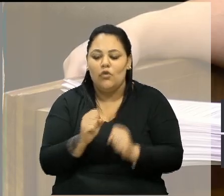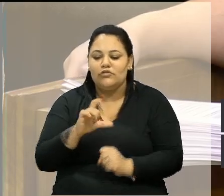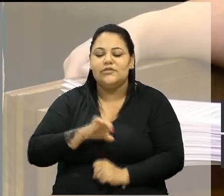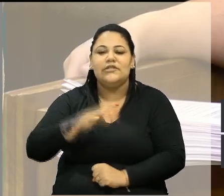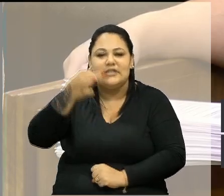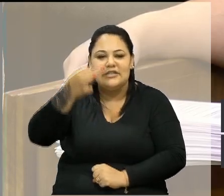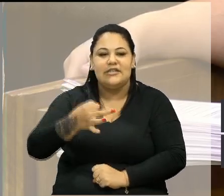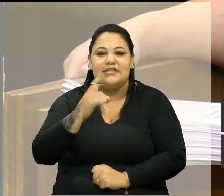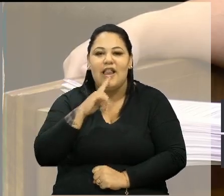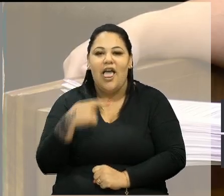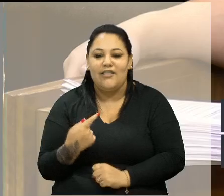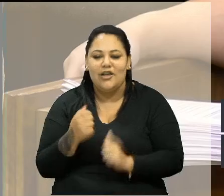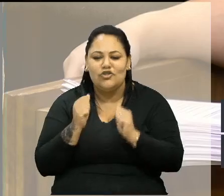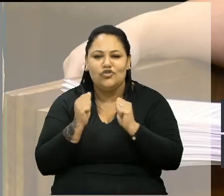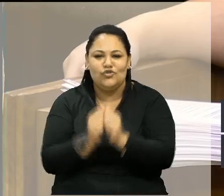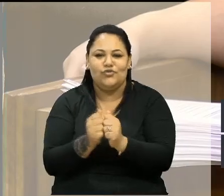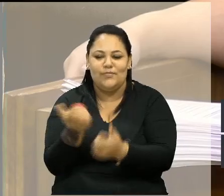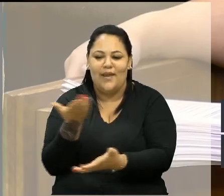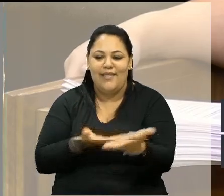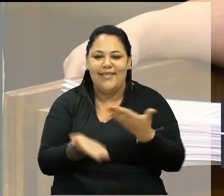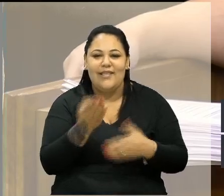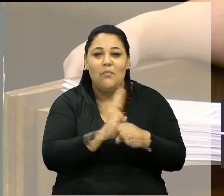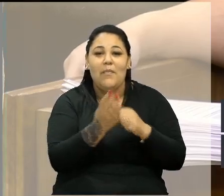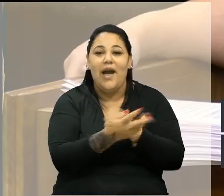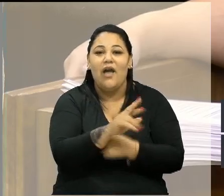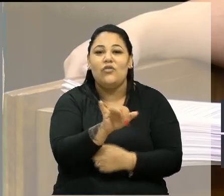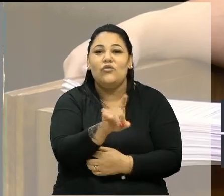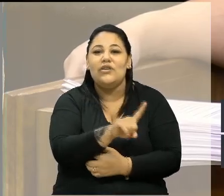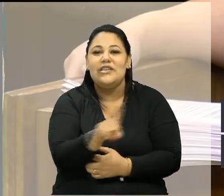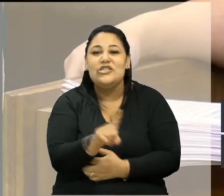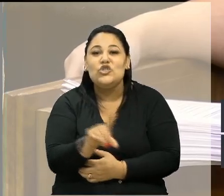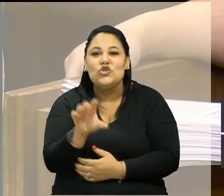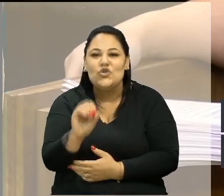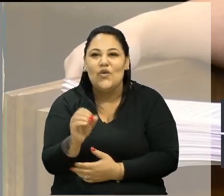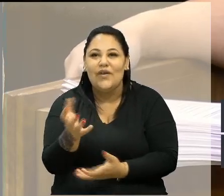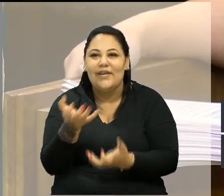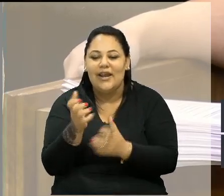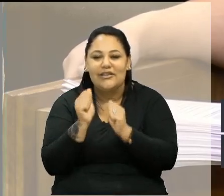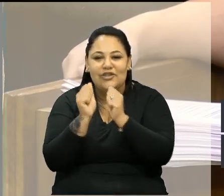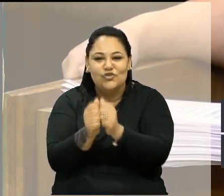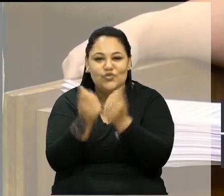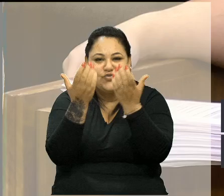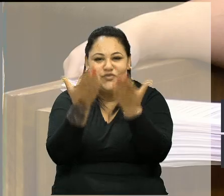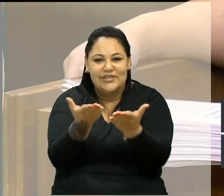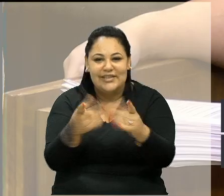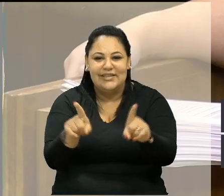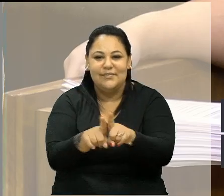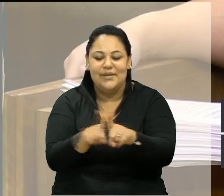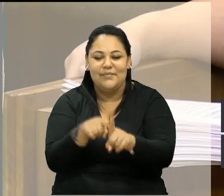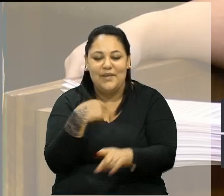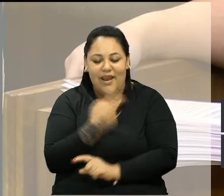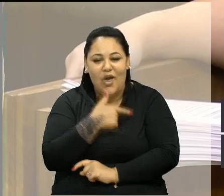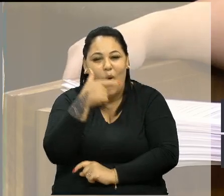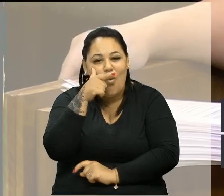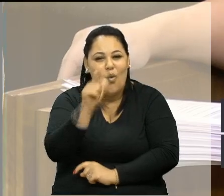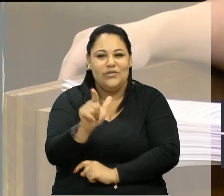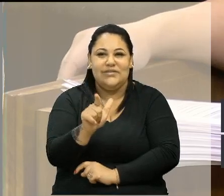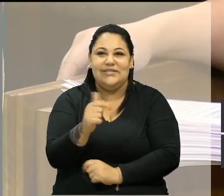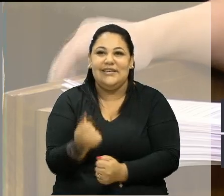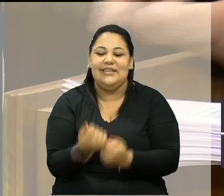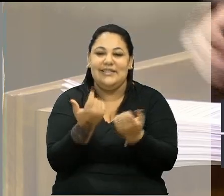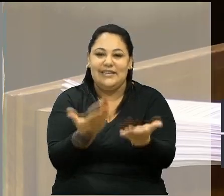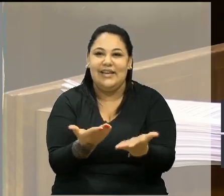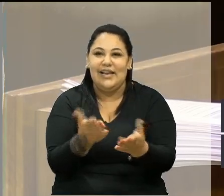estar juntos aí para atender toda aquela região do risco que precisa muito, e quero estar junto com a senhora para nós conseguir, né, entregar